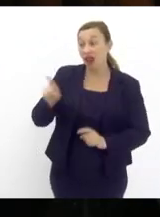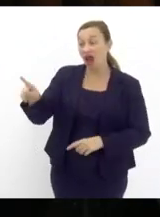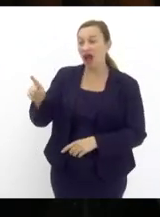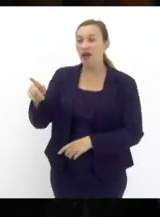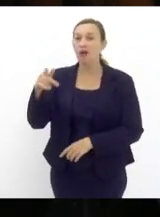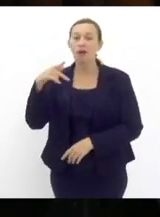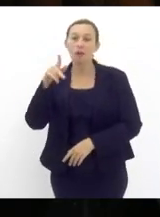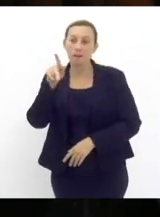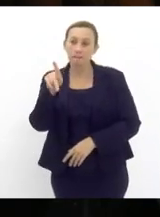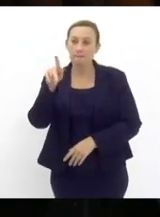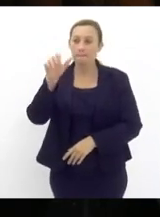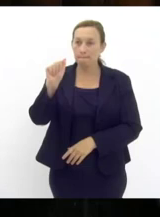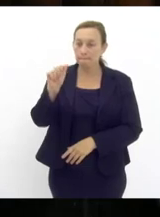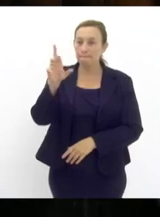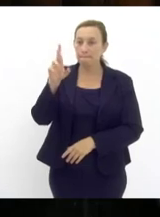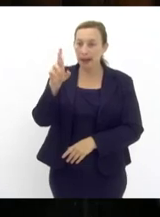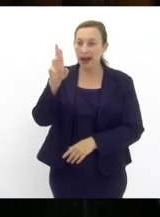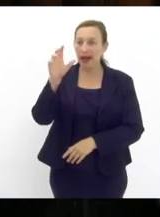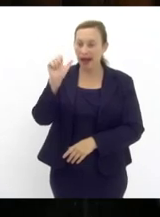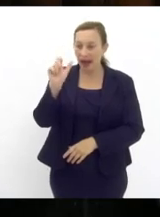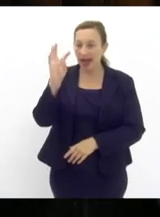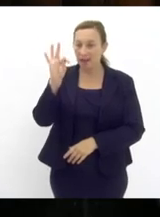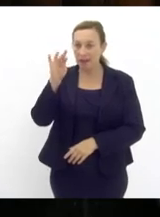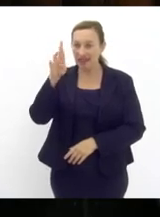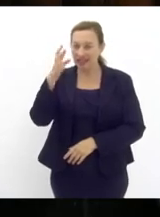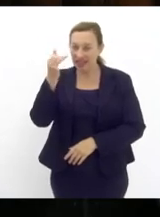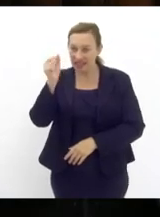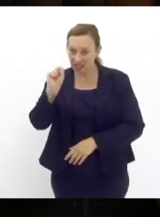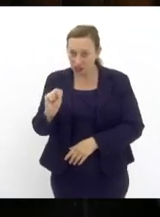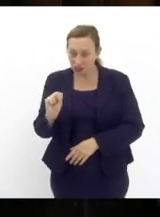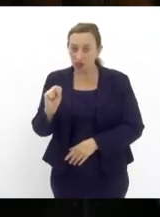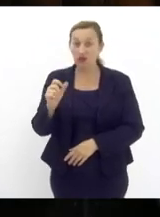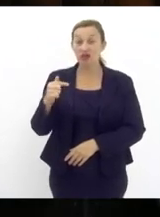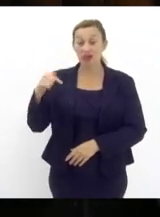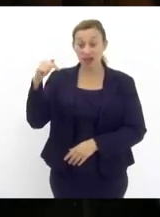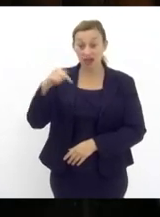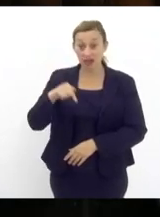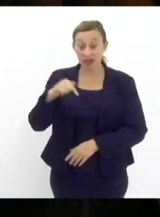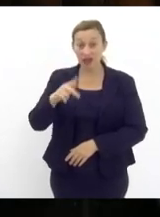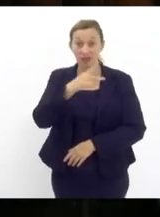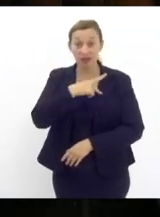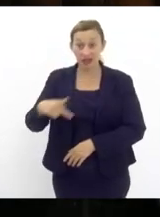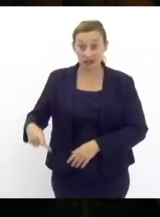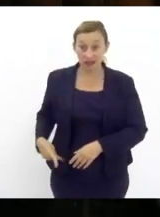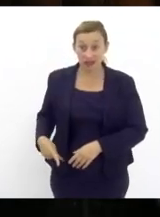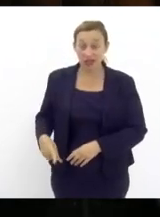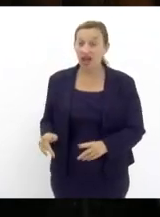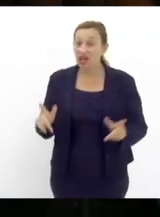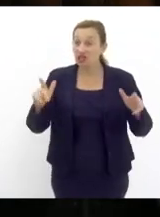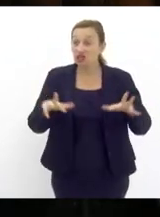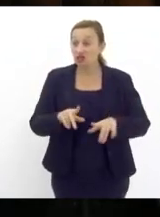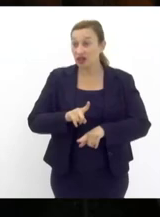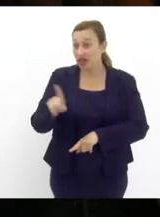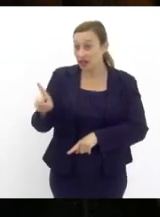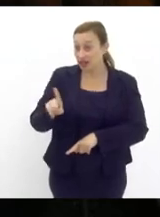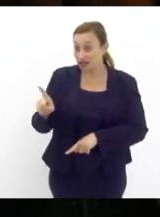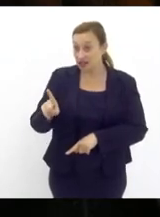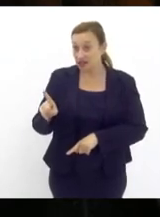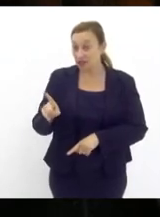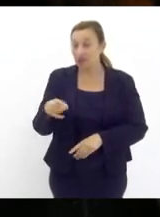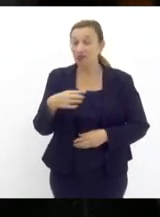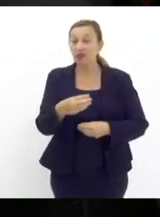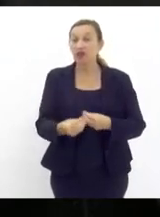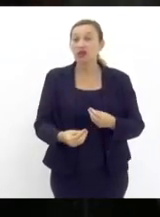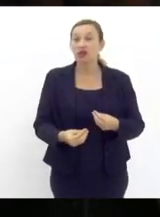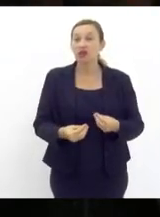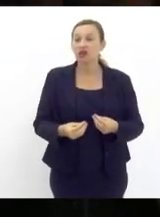aqui é o presidencialismo E aí função dessa diferença as formas